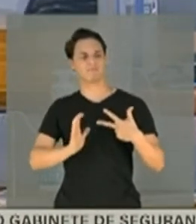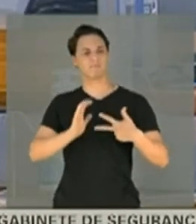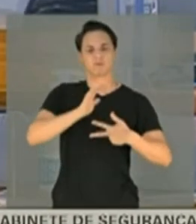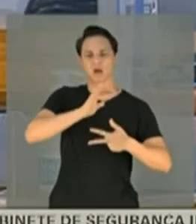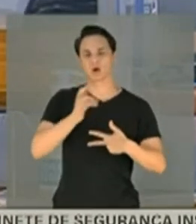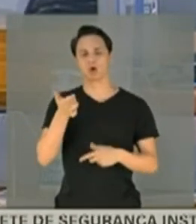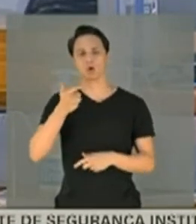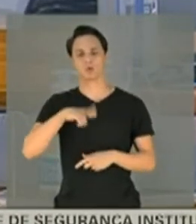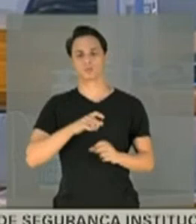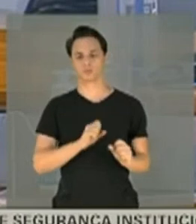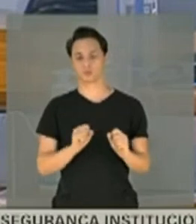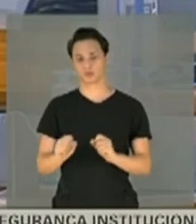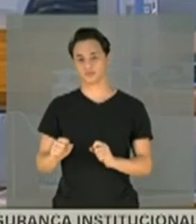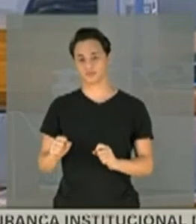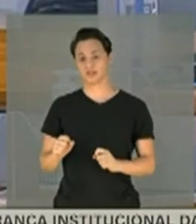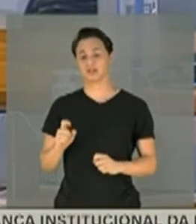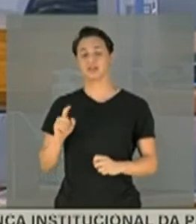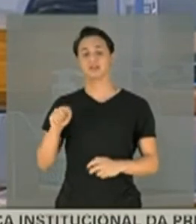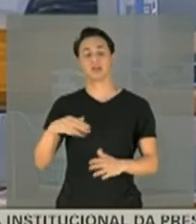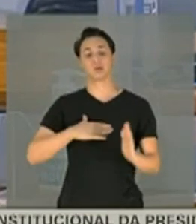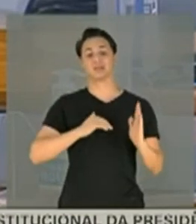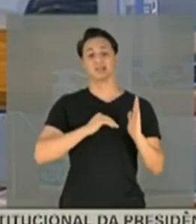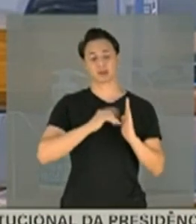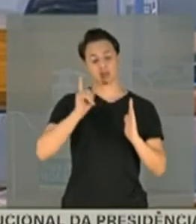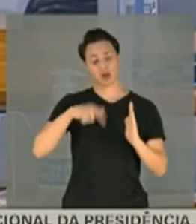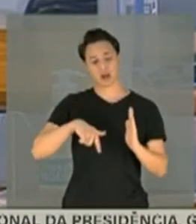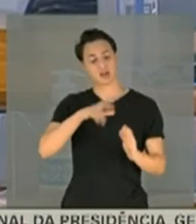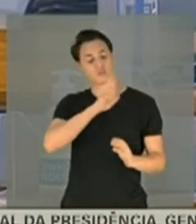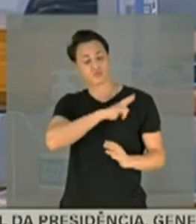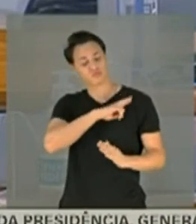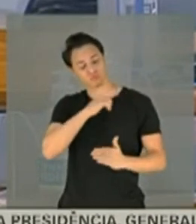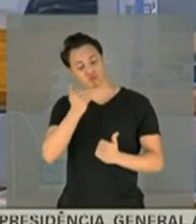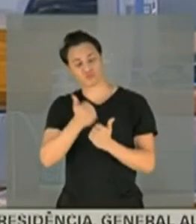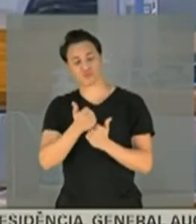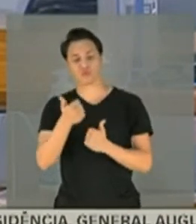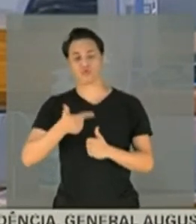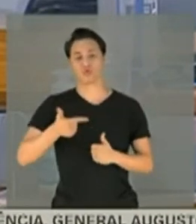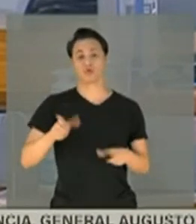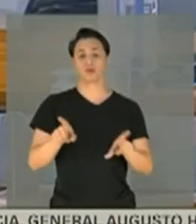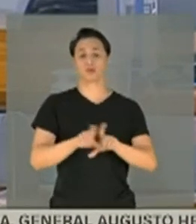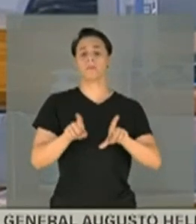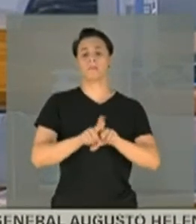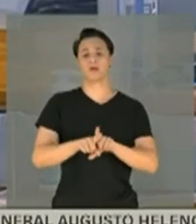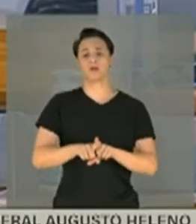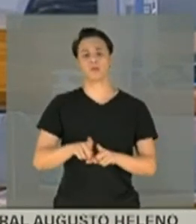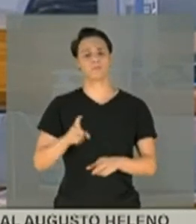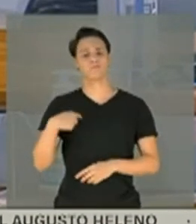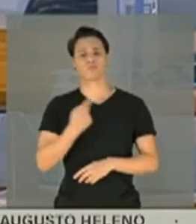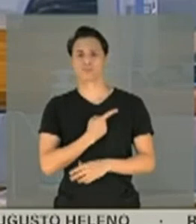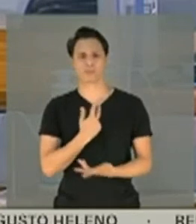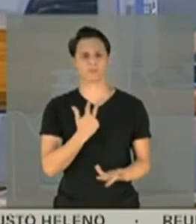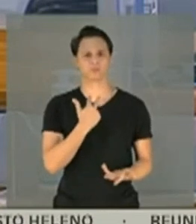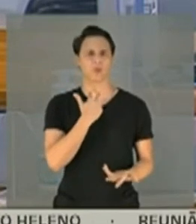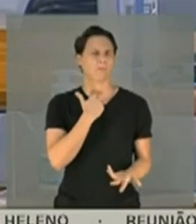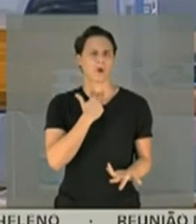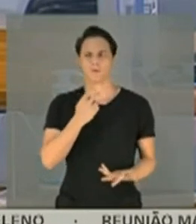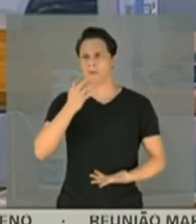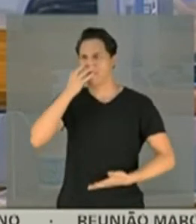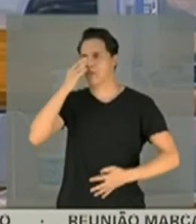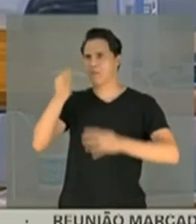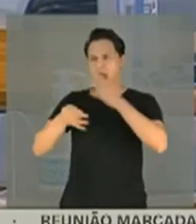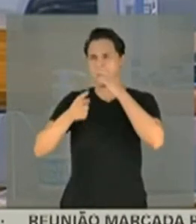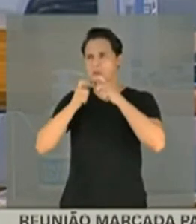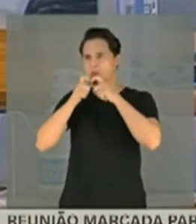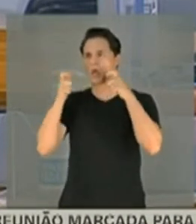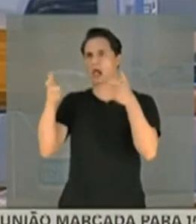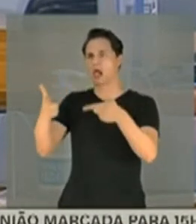E o Senado é corresponsável por isso. A gente não pode aqui ficar criticando e não